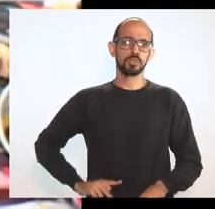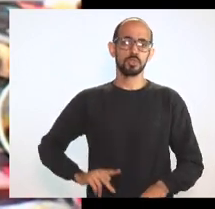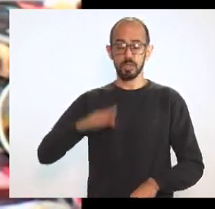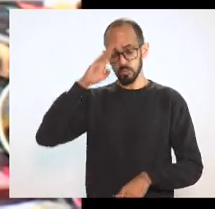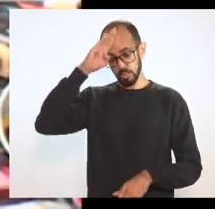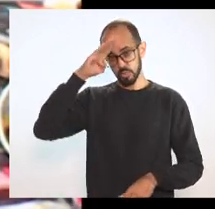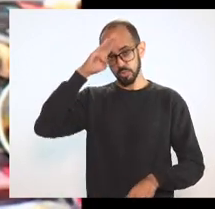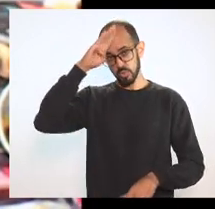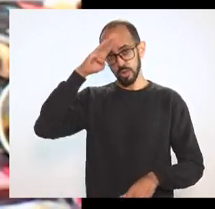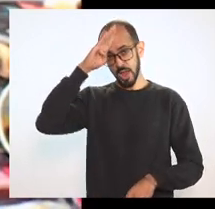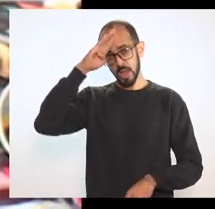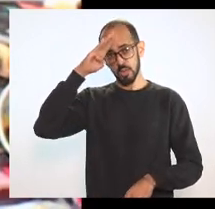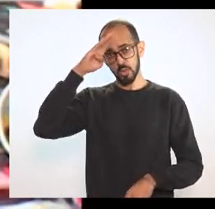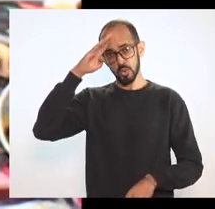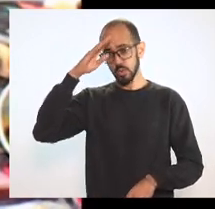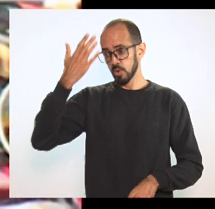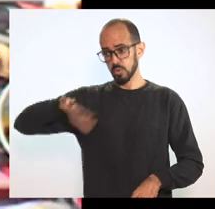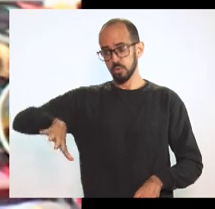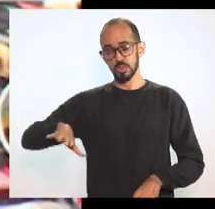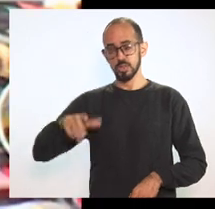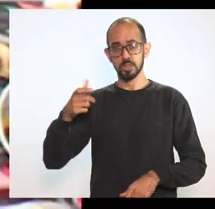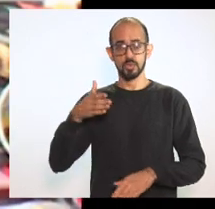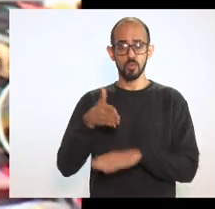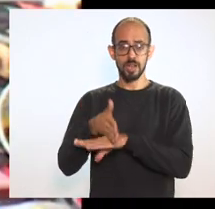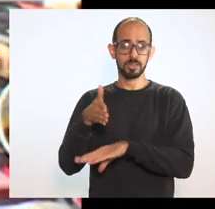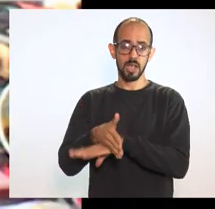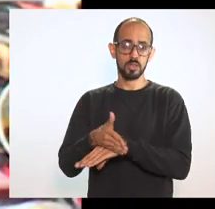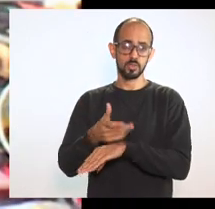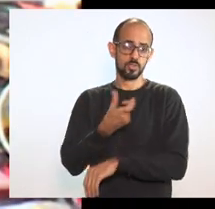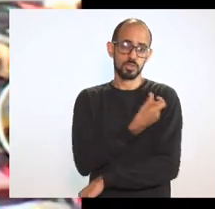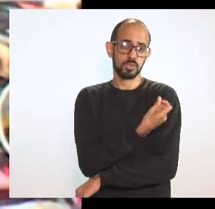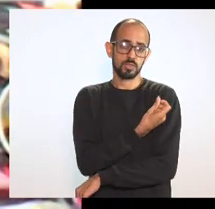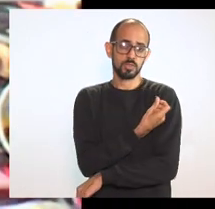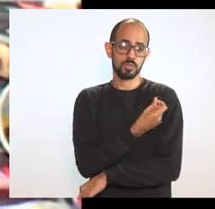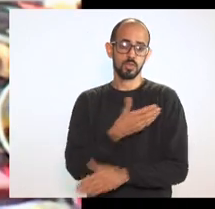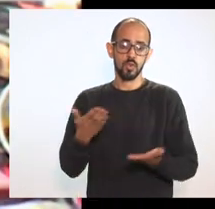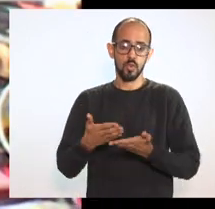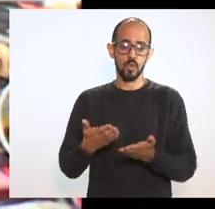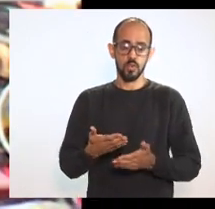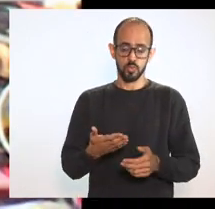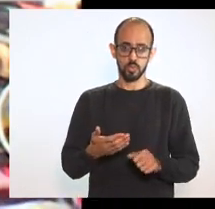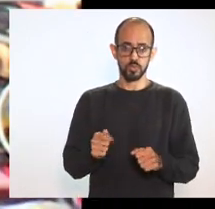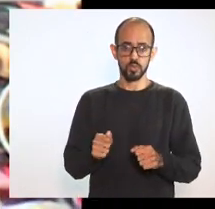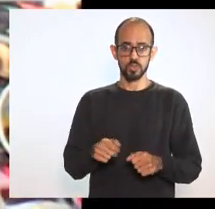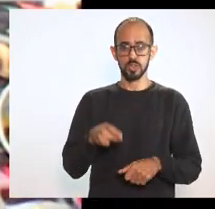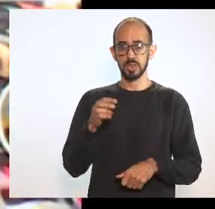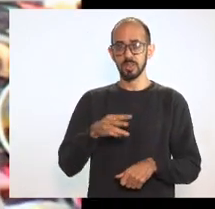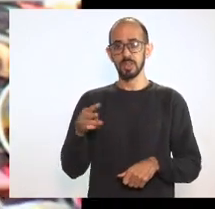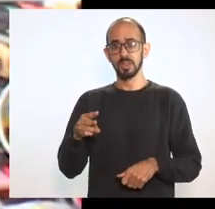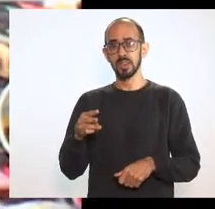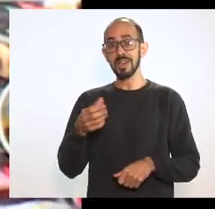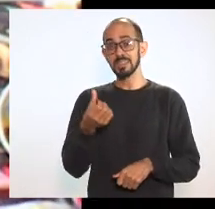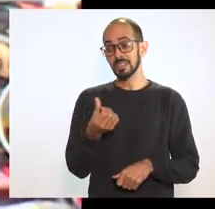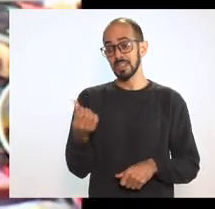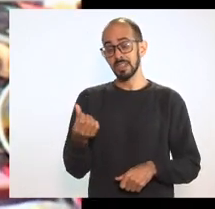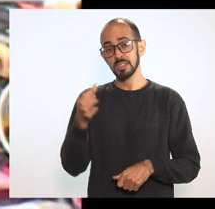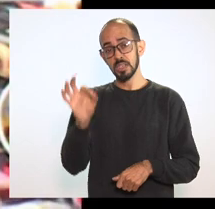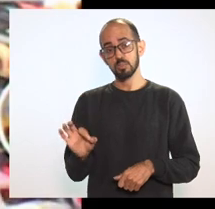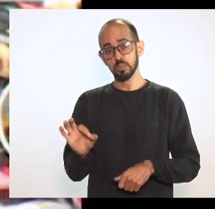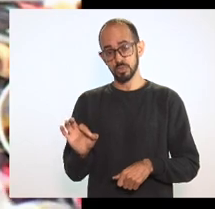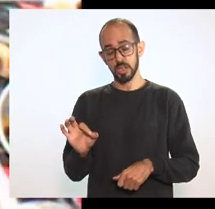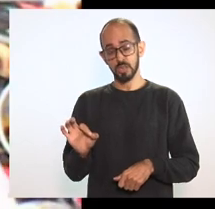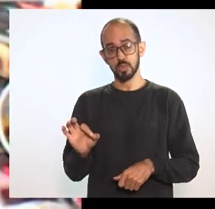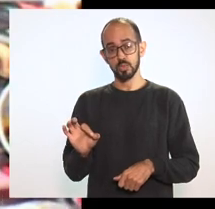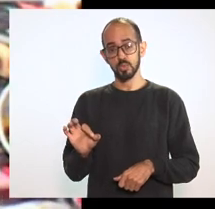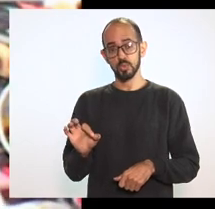Bolsonaro boicotou o acesso à vacina. Hoje, 2/3 das pessoas vacinadas no Brasil usaram a vacina do Butantan. Quem